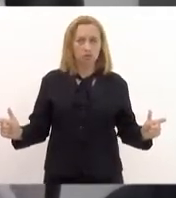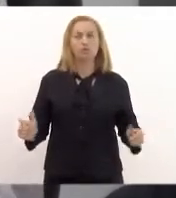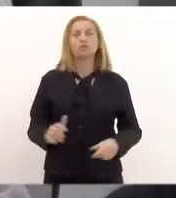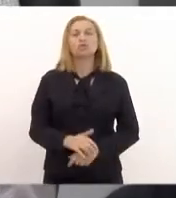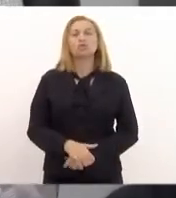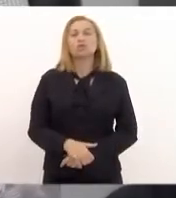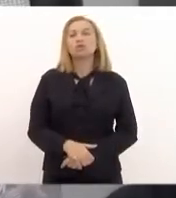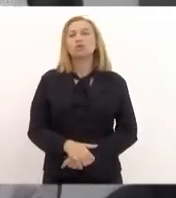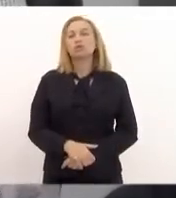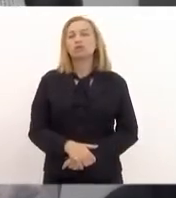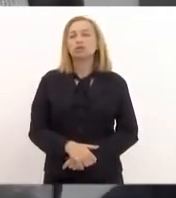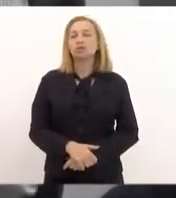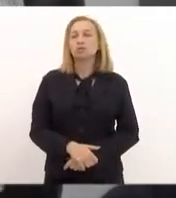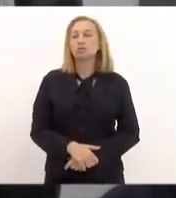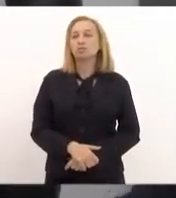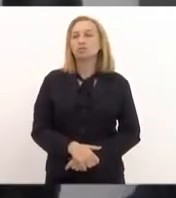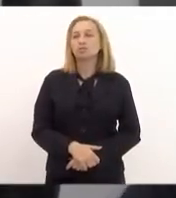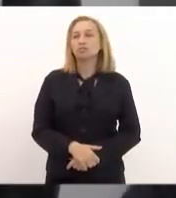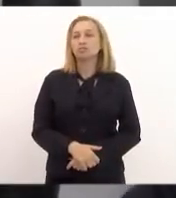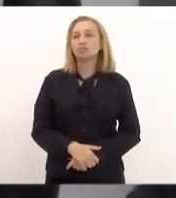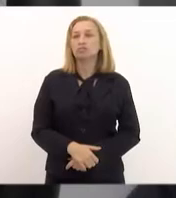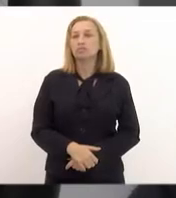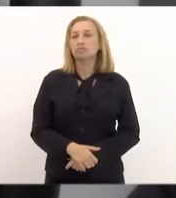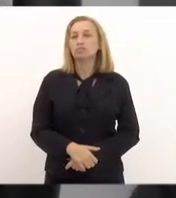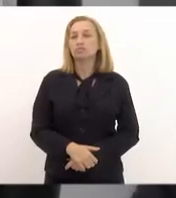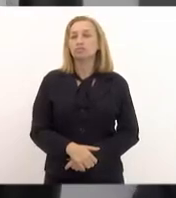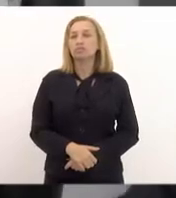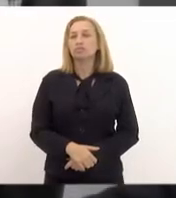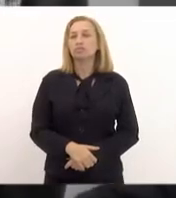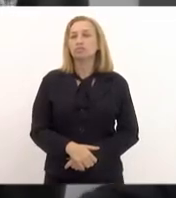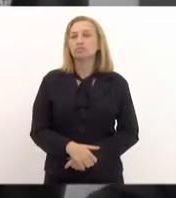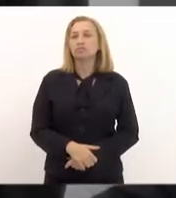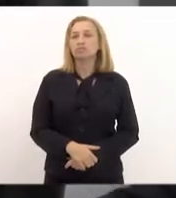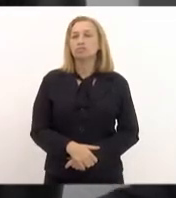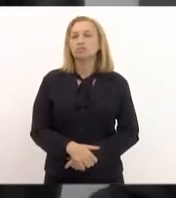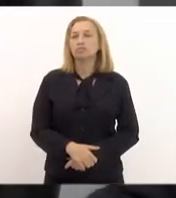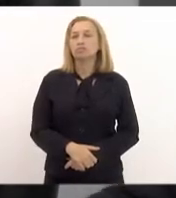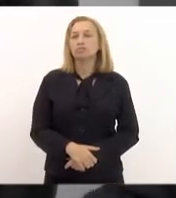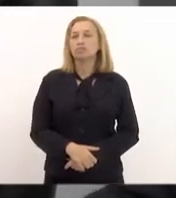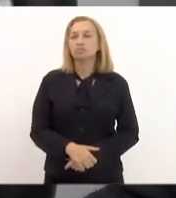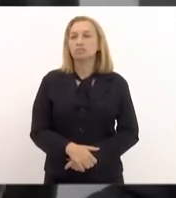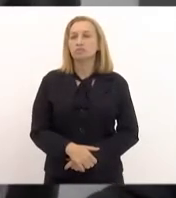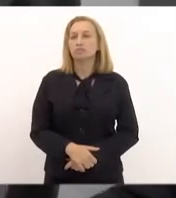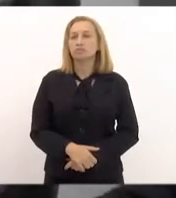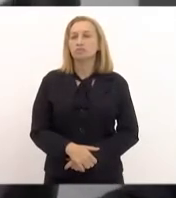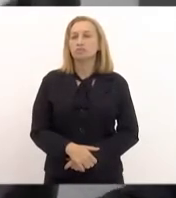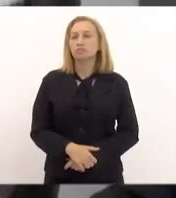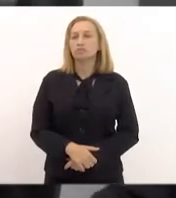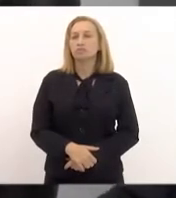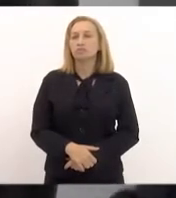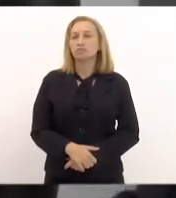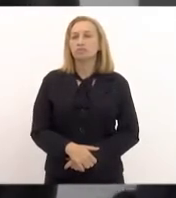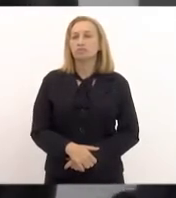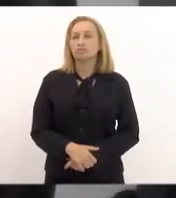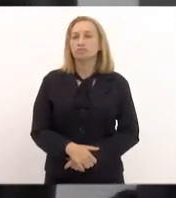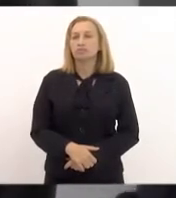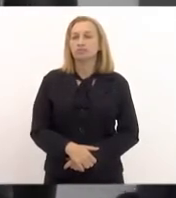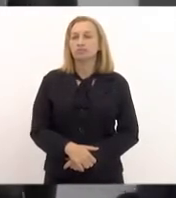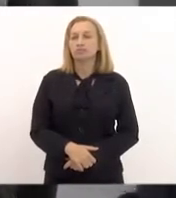longo, e que é colocado numa